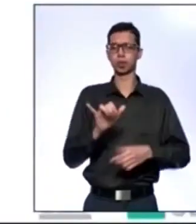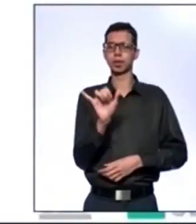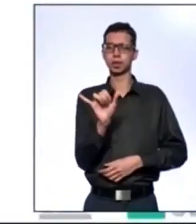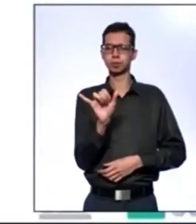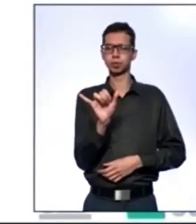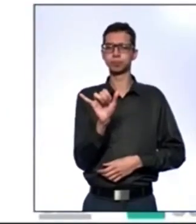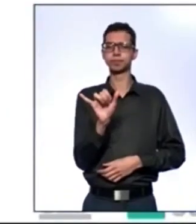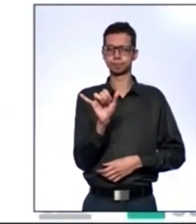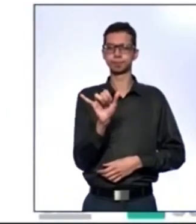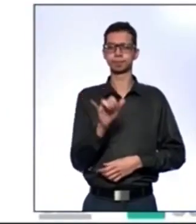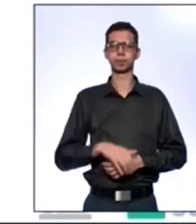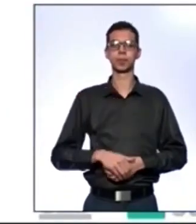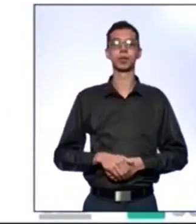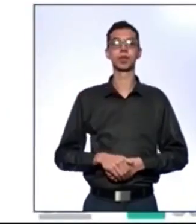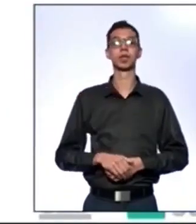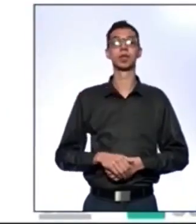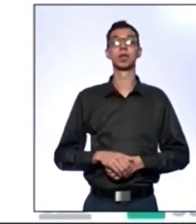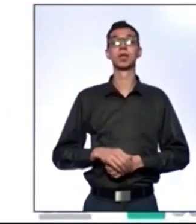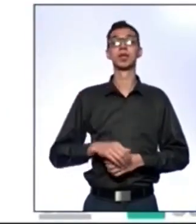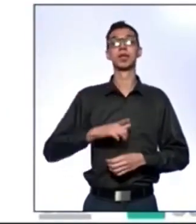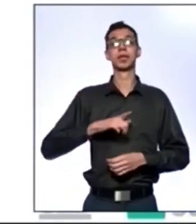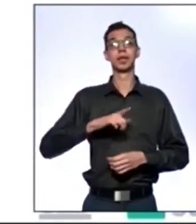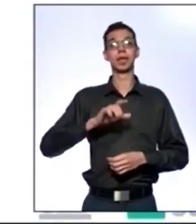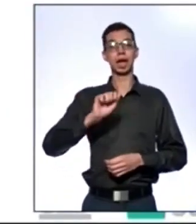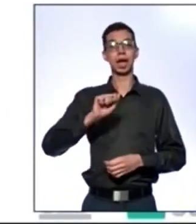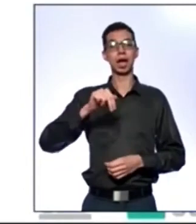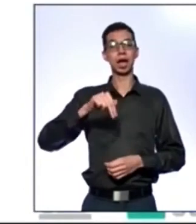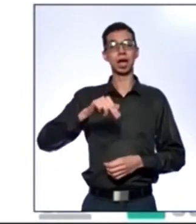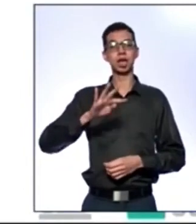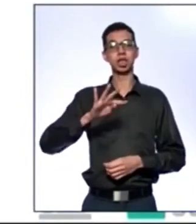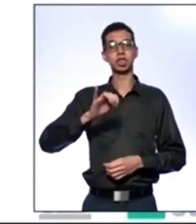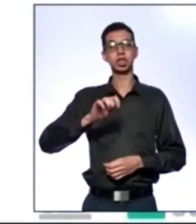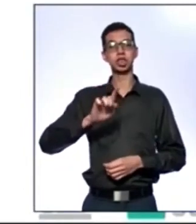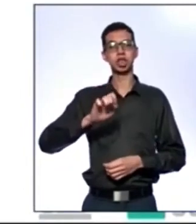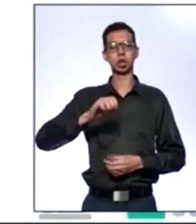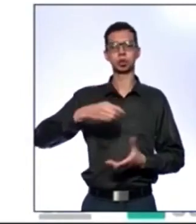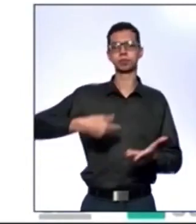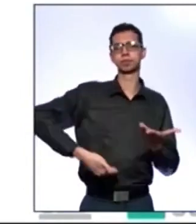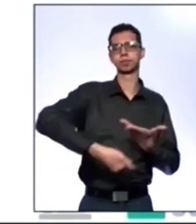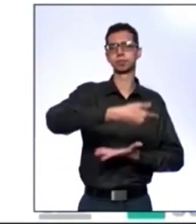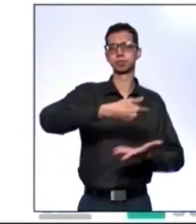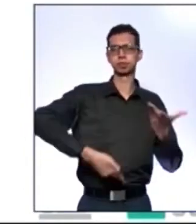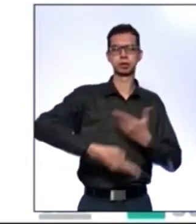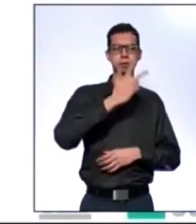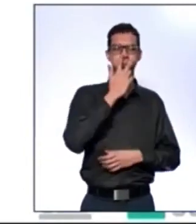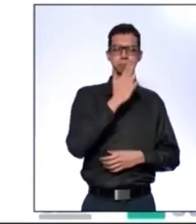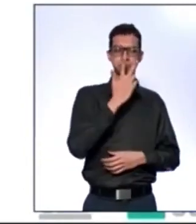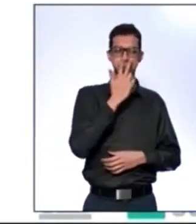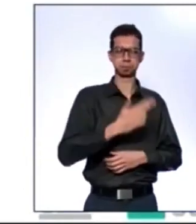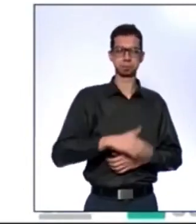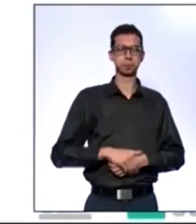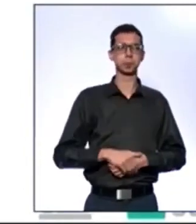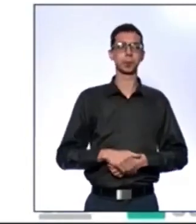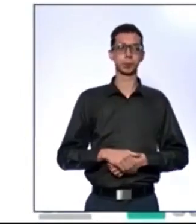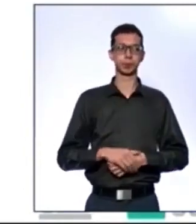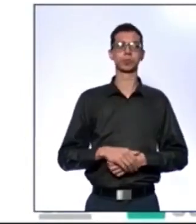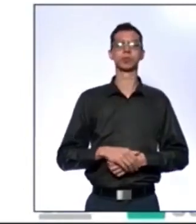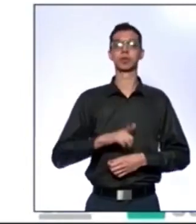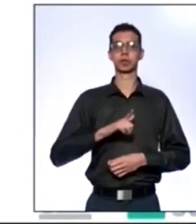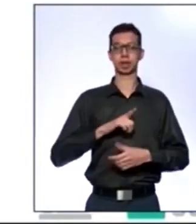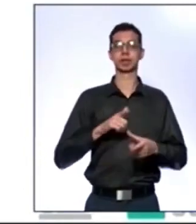os antígenos. O anticorpo ele tem uma região que se liga ao antígeno. Essa ligação